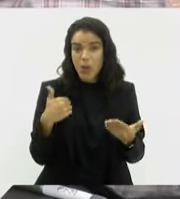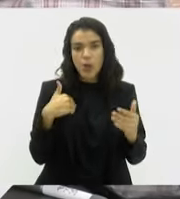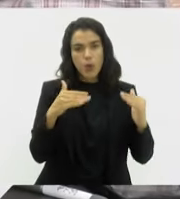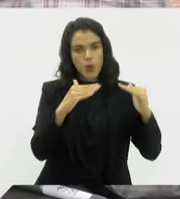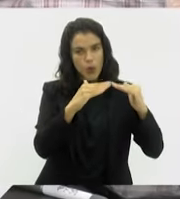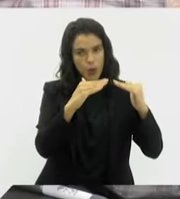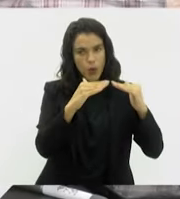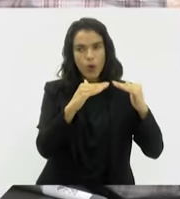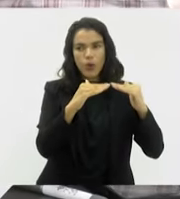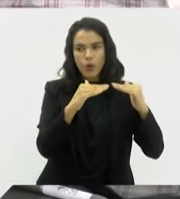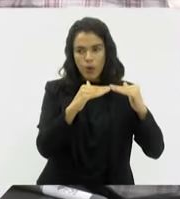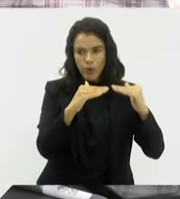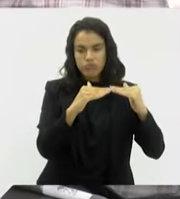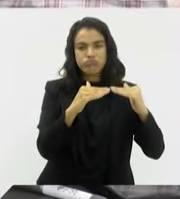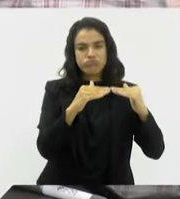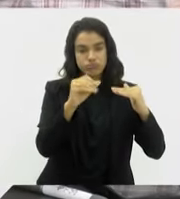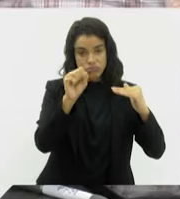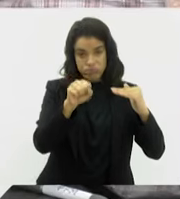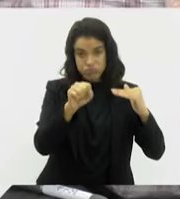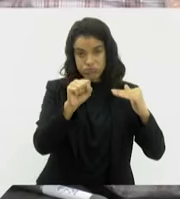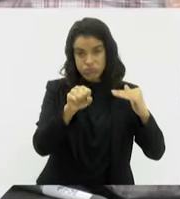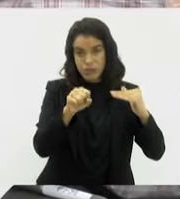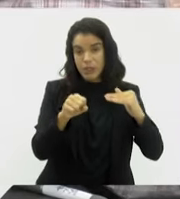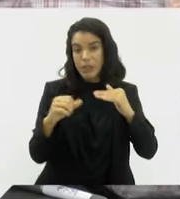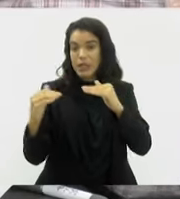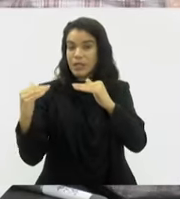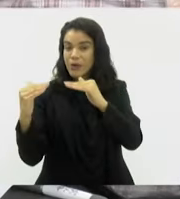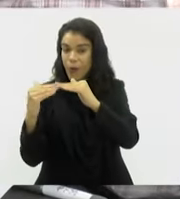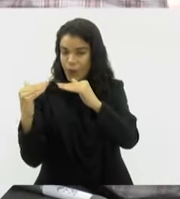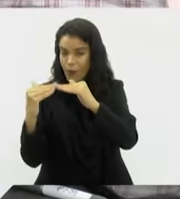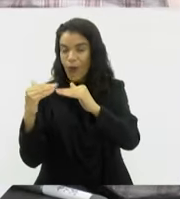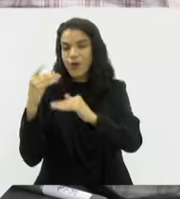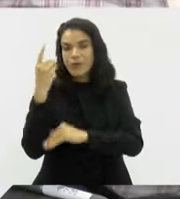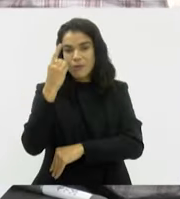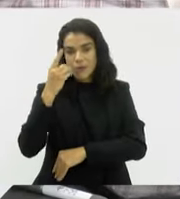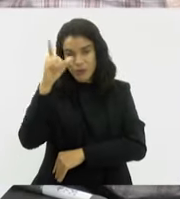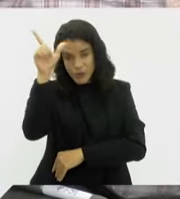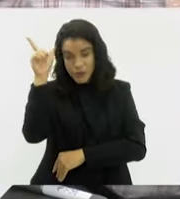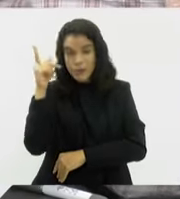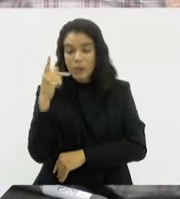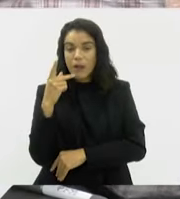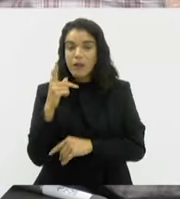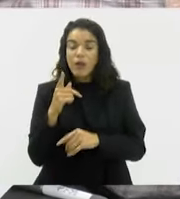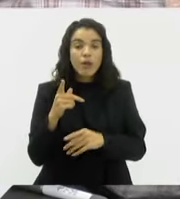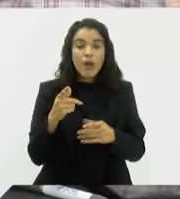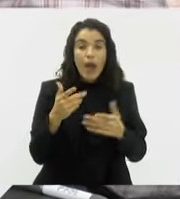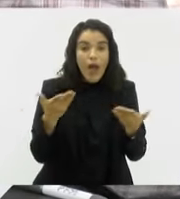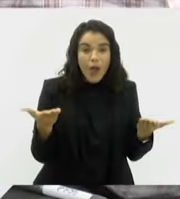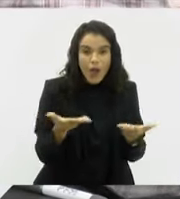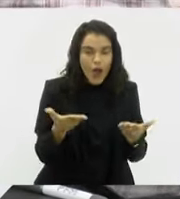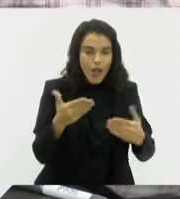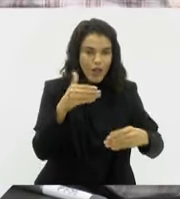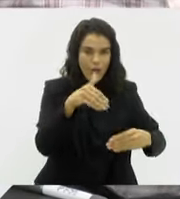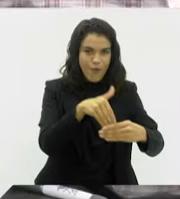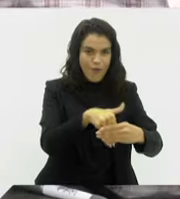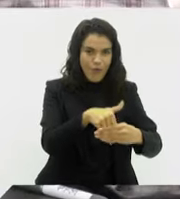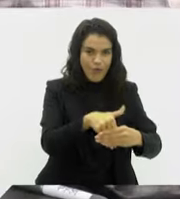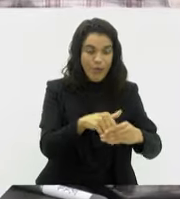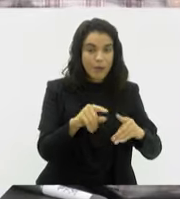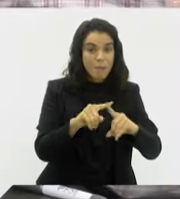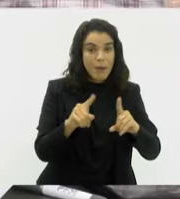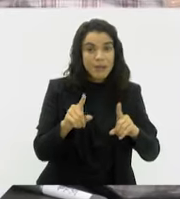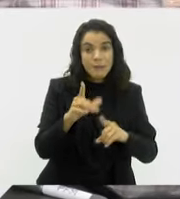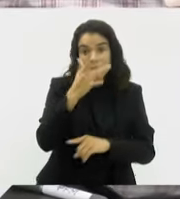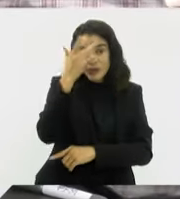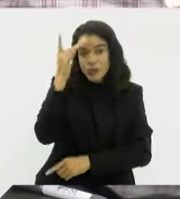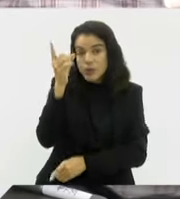concordo com o que Vossa Excelência falou no plenário e com o que o deputado Luiz Paulo está falando. Enquanto não for votado, se alguém descobrir que já tem uma